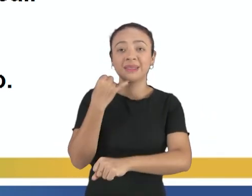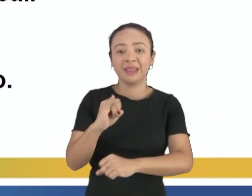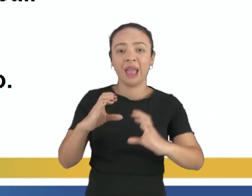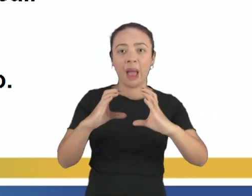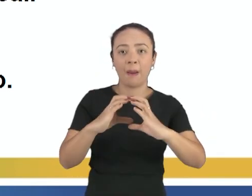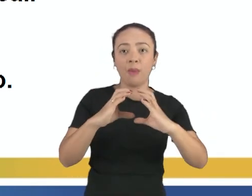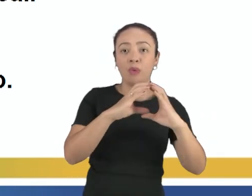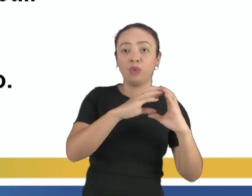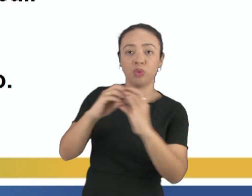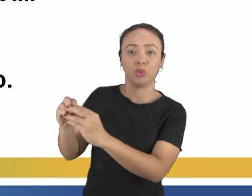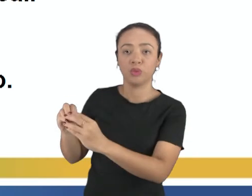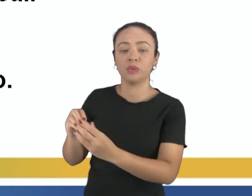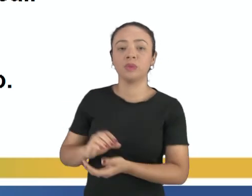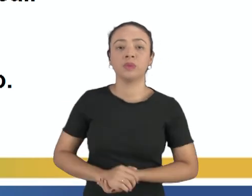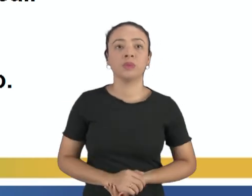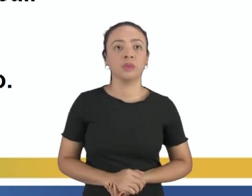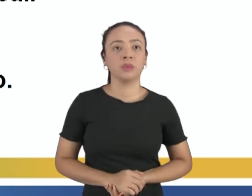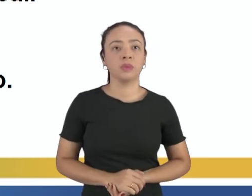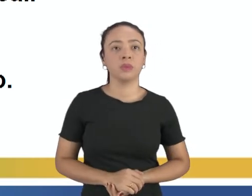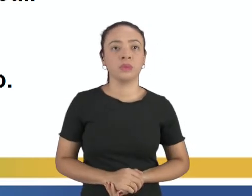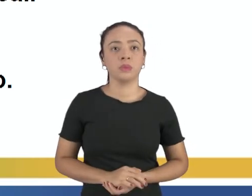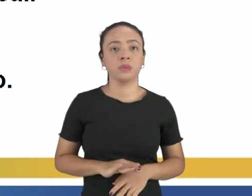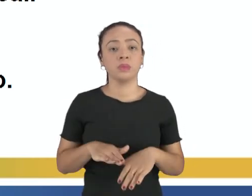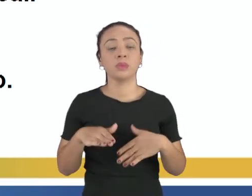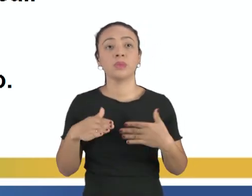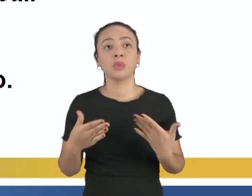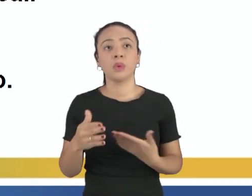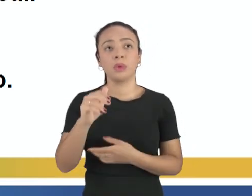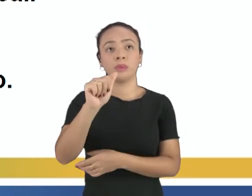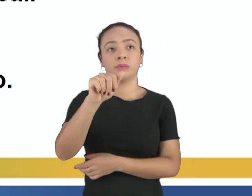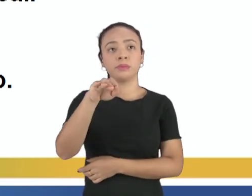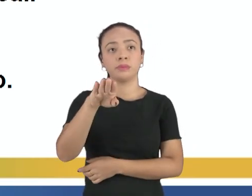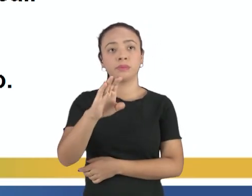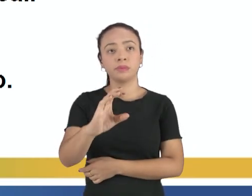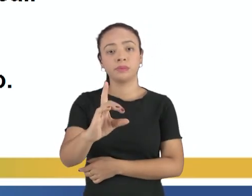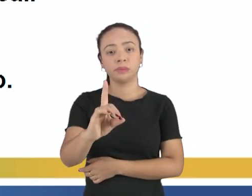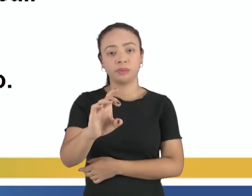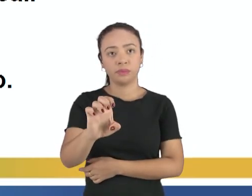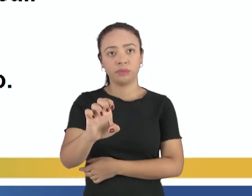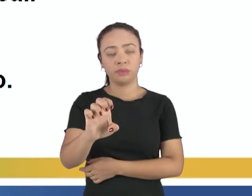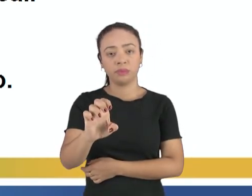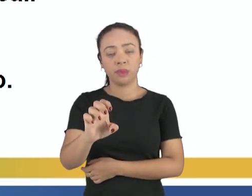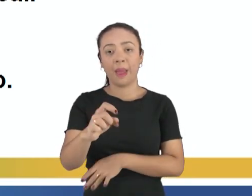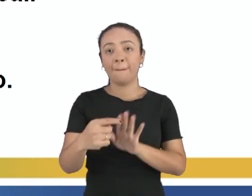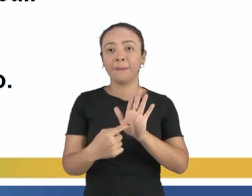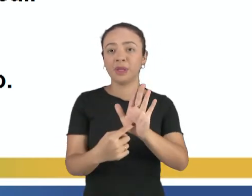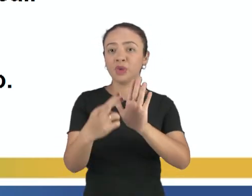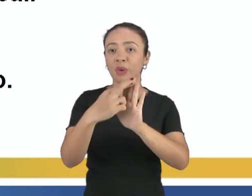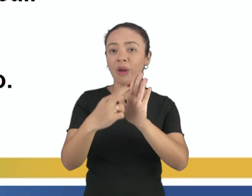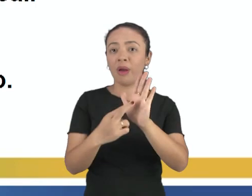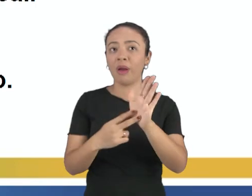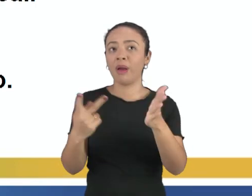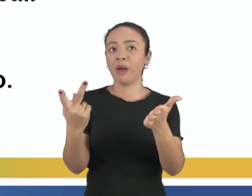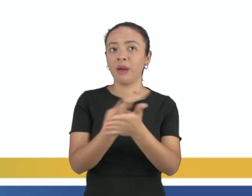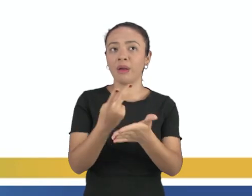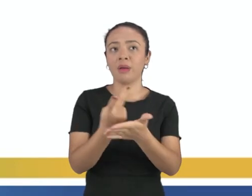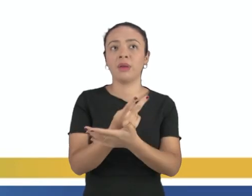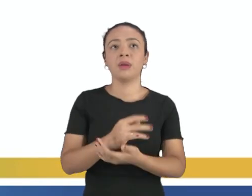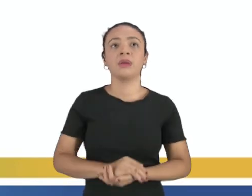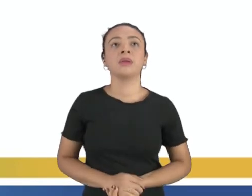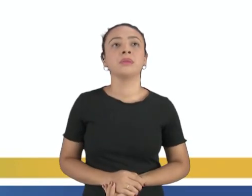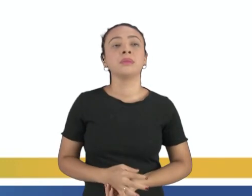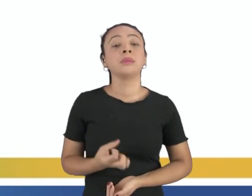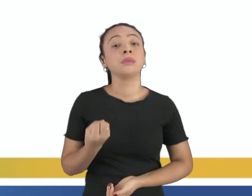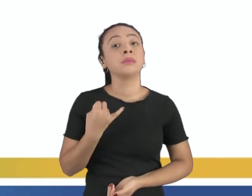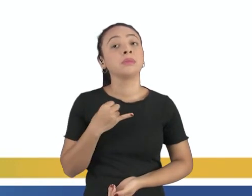que a bola sair de jogo. Galerinha, qual das alternativas trouxe uma regra errada do futsal?